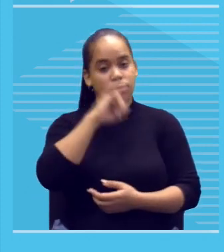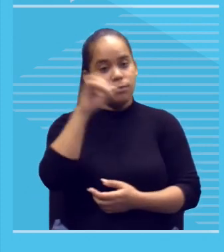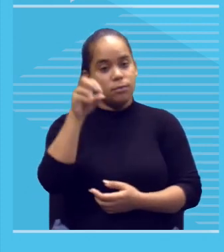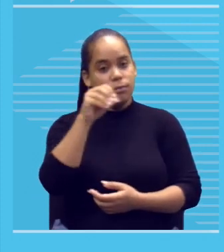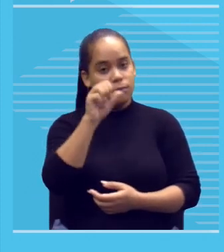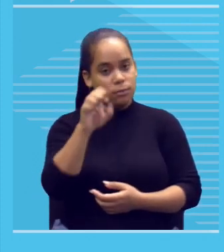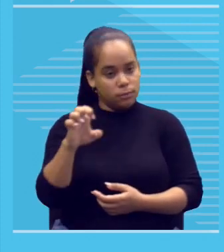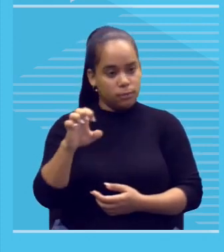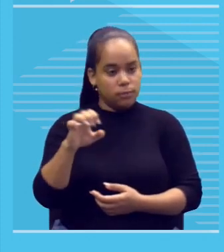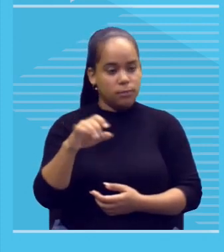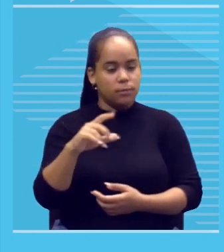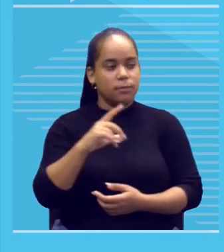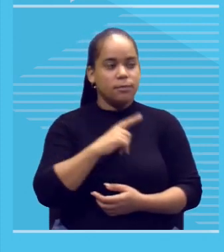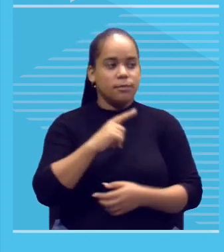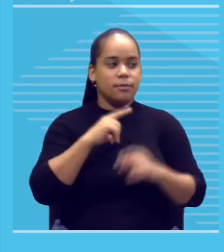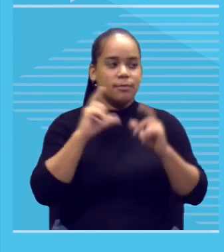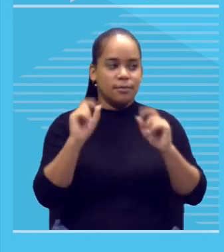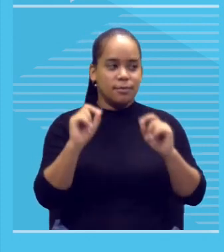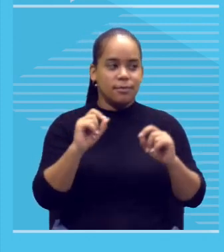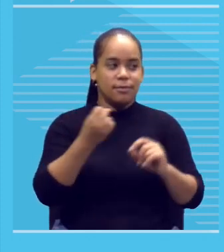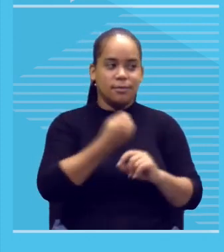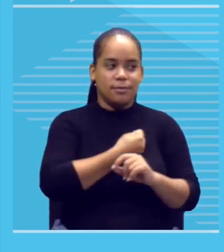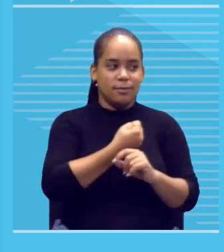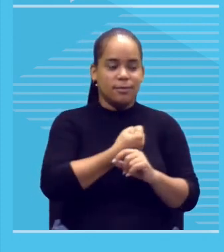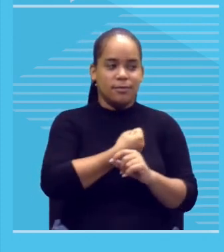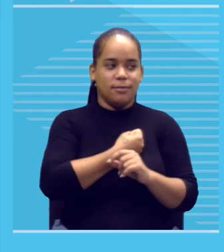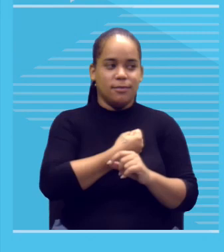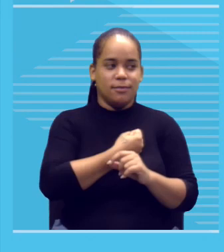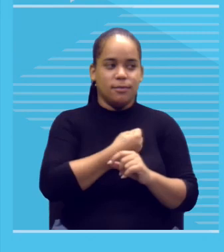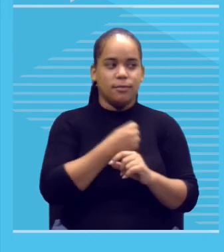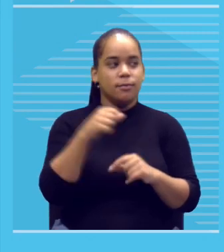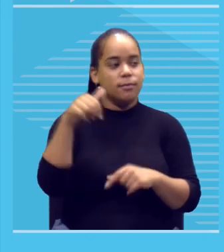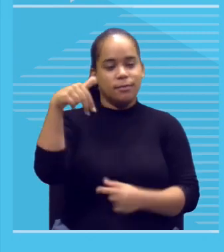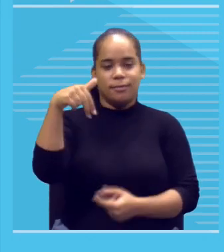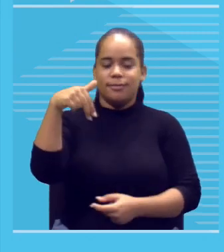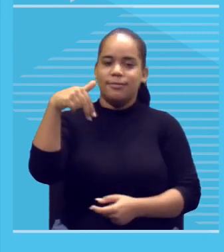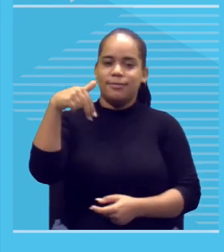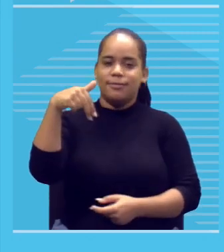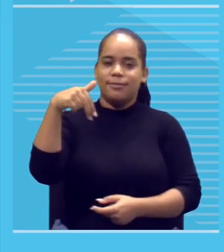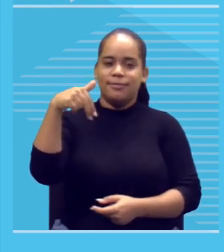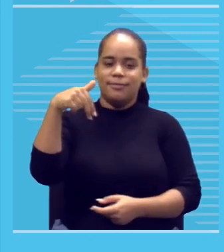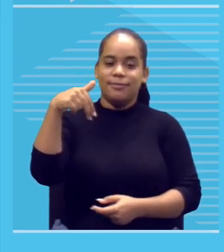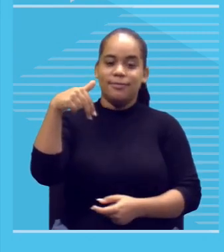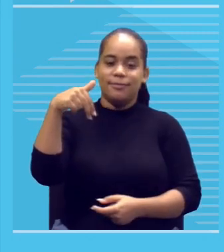que você vai fazer eu não sei que número é tá aqui ó chamei de n